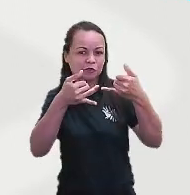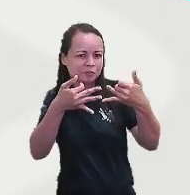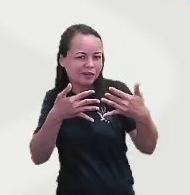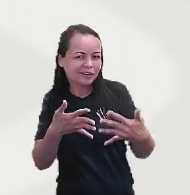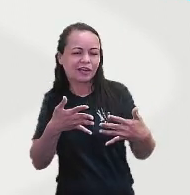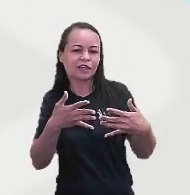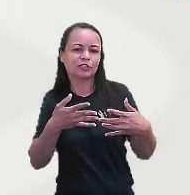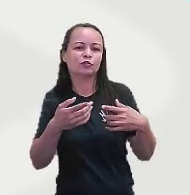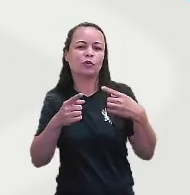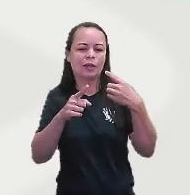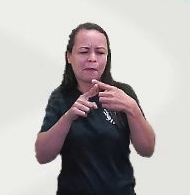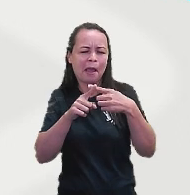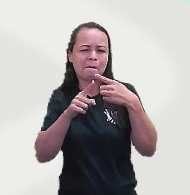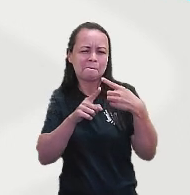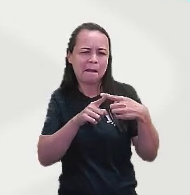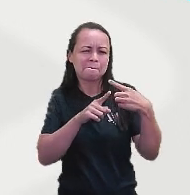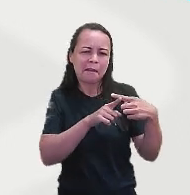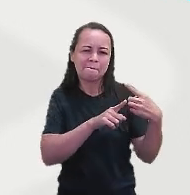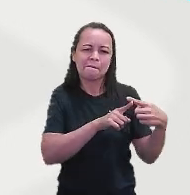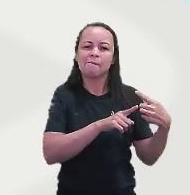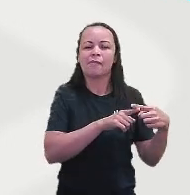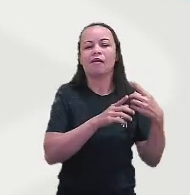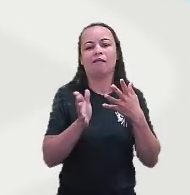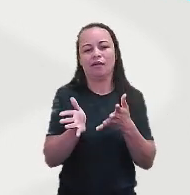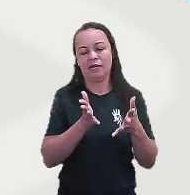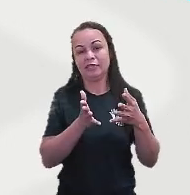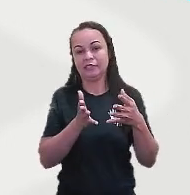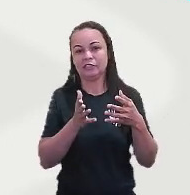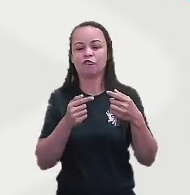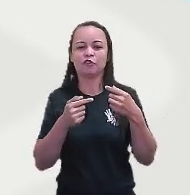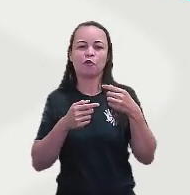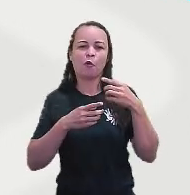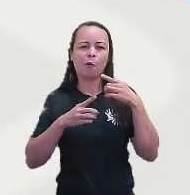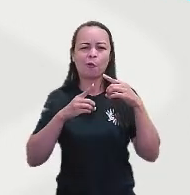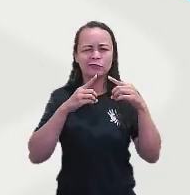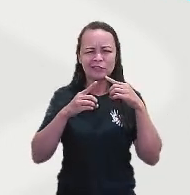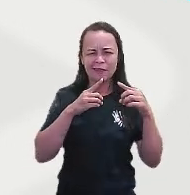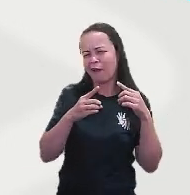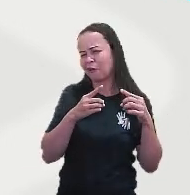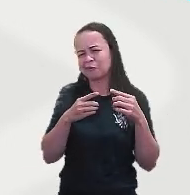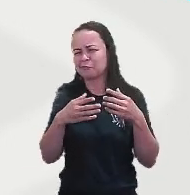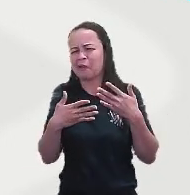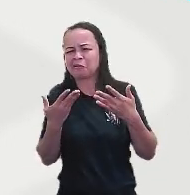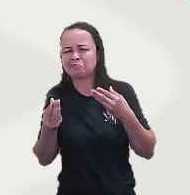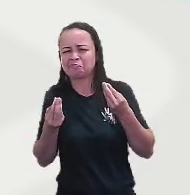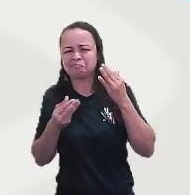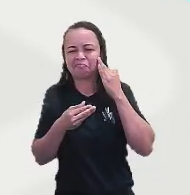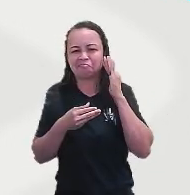um utilizou direitinho o porquê. Mas aí ficou um diálogo meio sem pé nem cabeça, né?